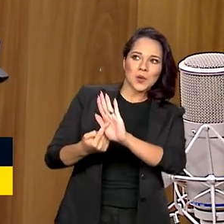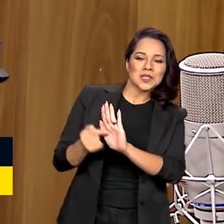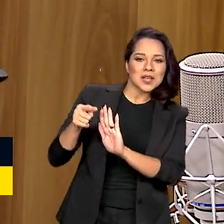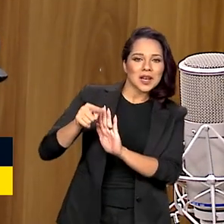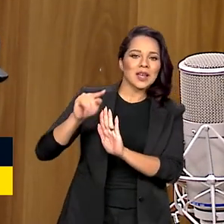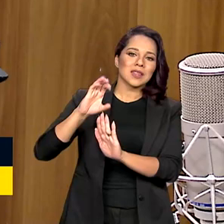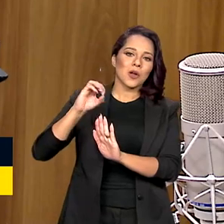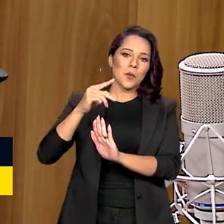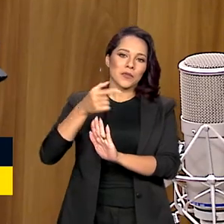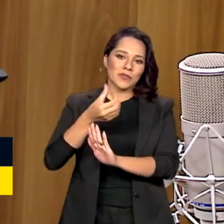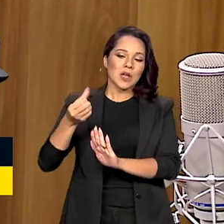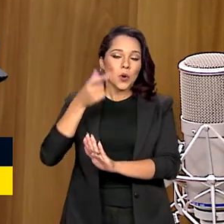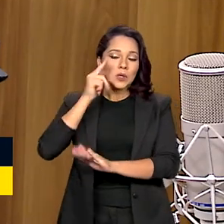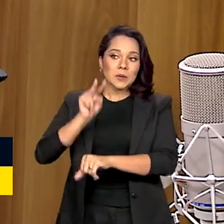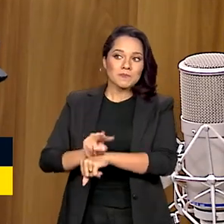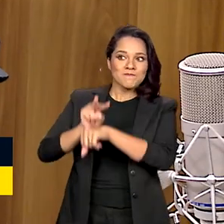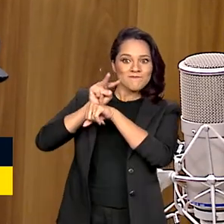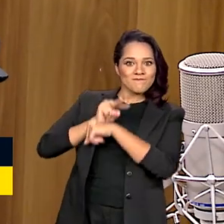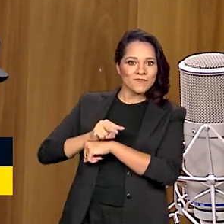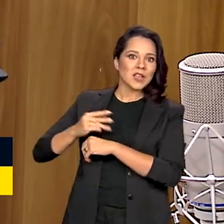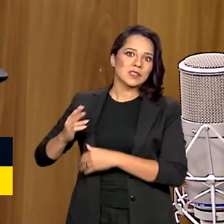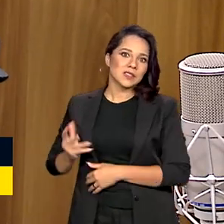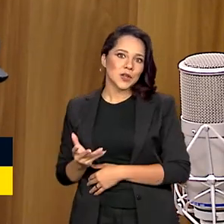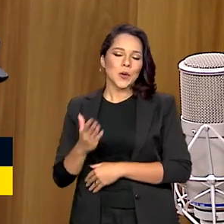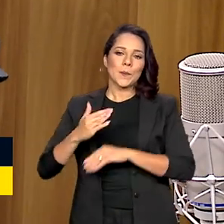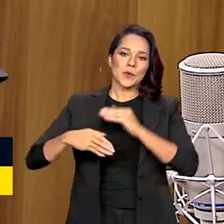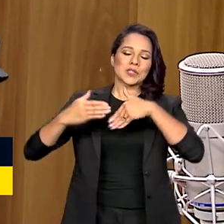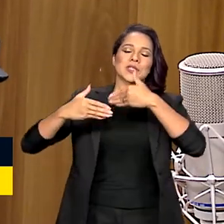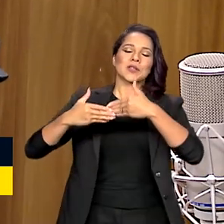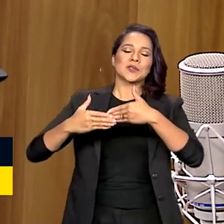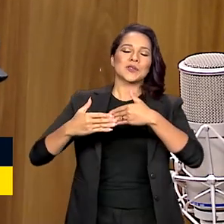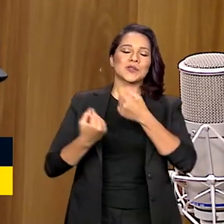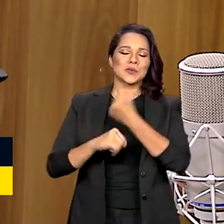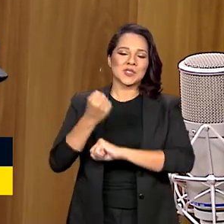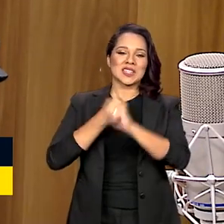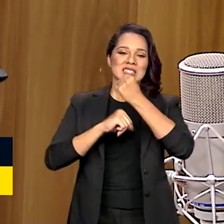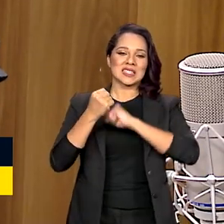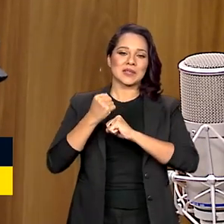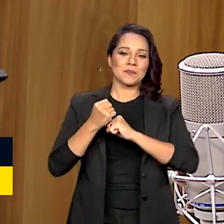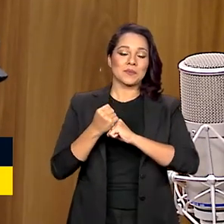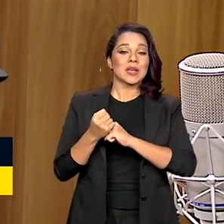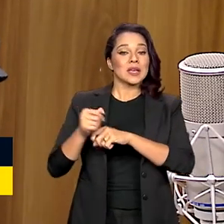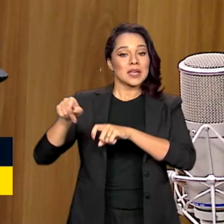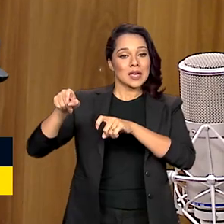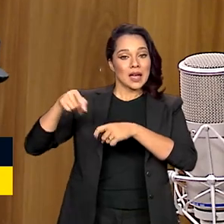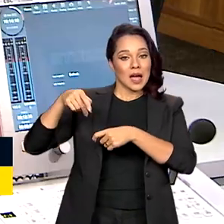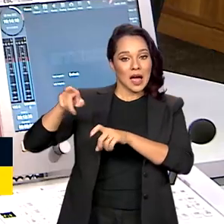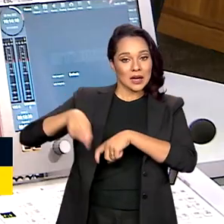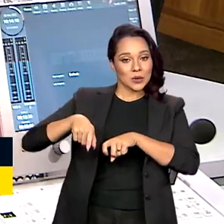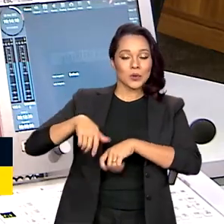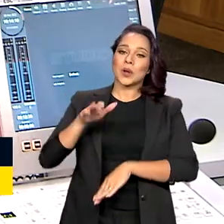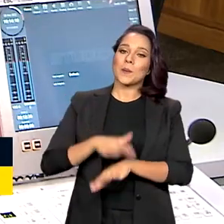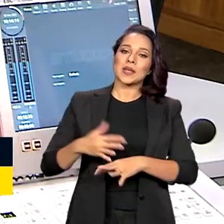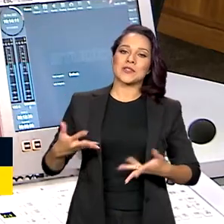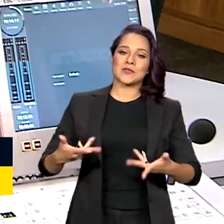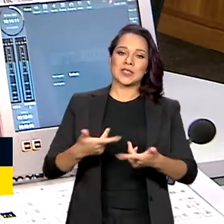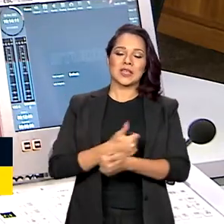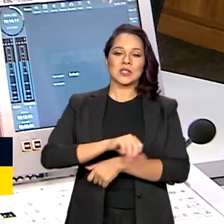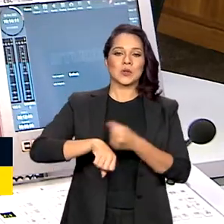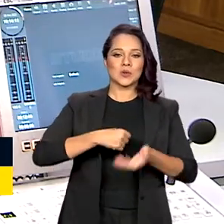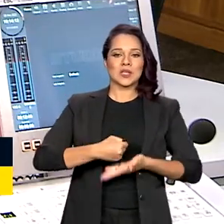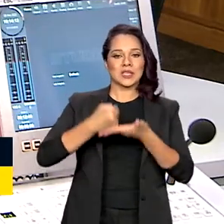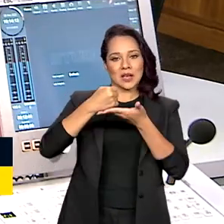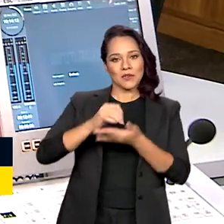conseguir financiamentos para que isso tudo acelere esse processo todo de industrialização e agricultura cada dia mais eficiente e